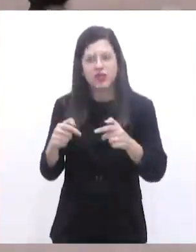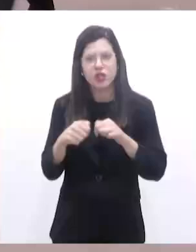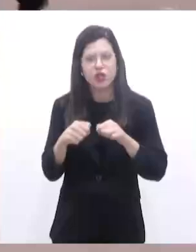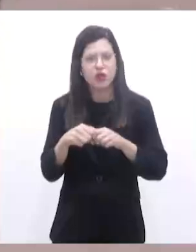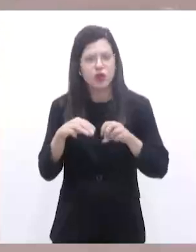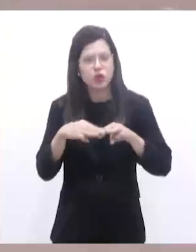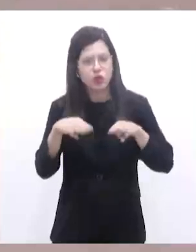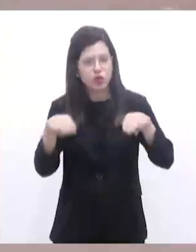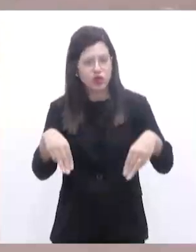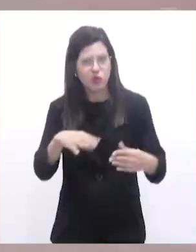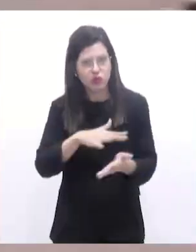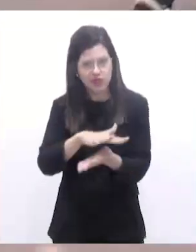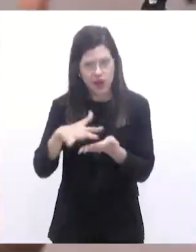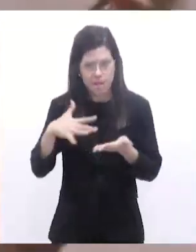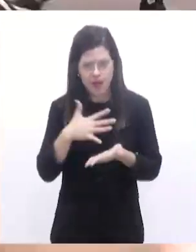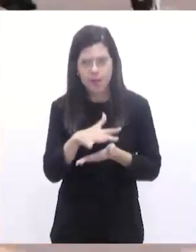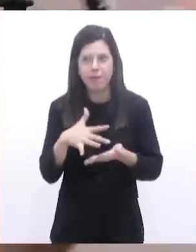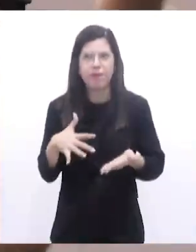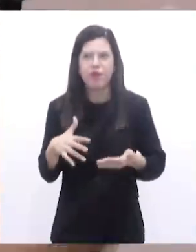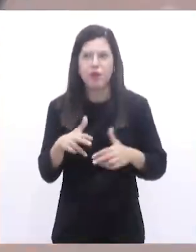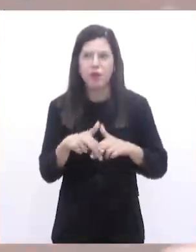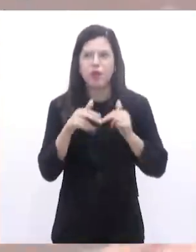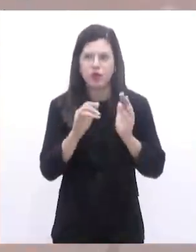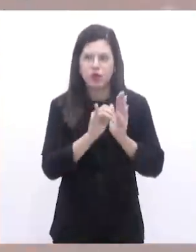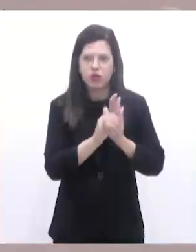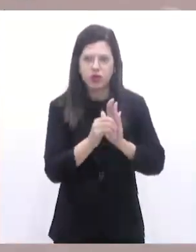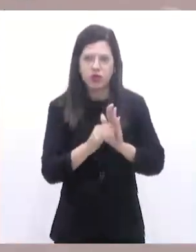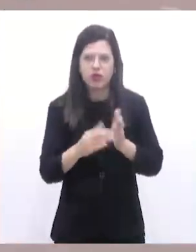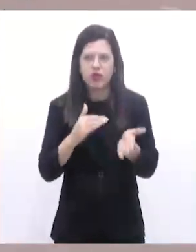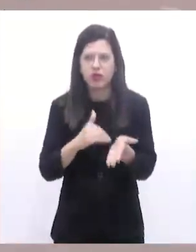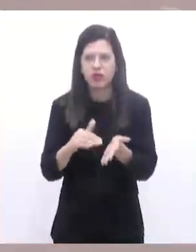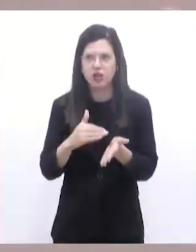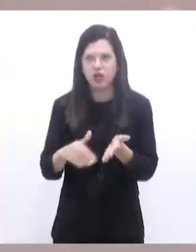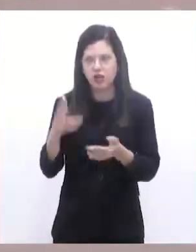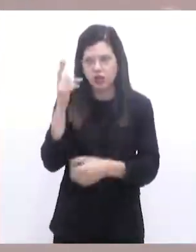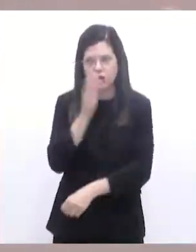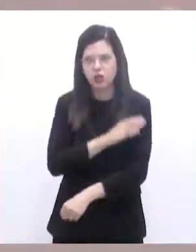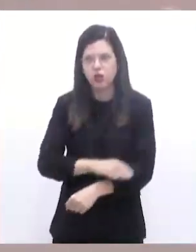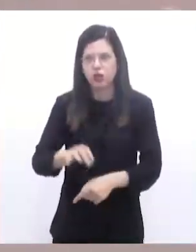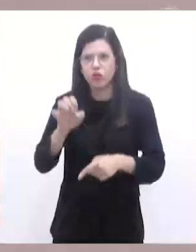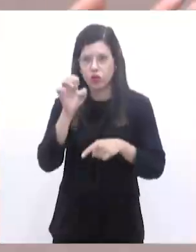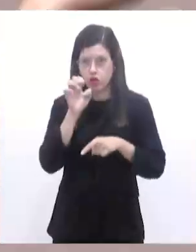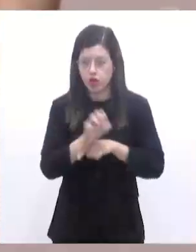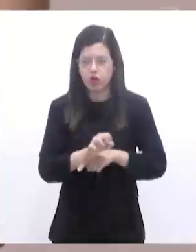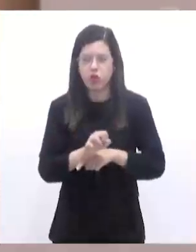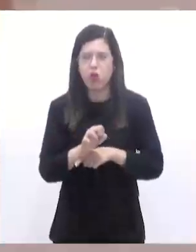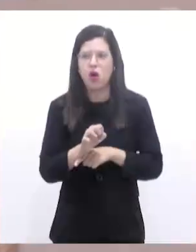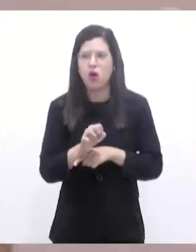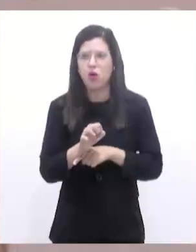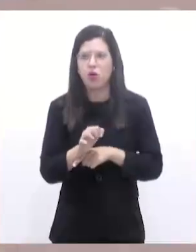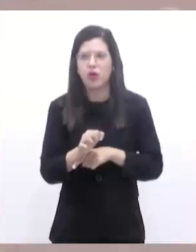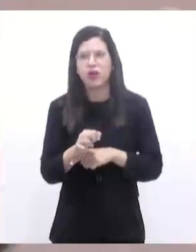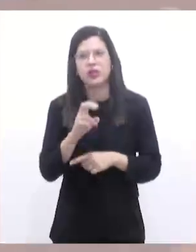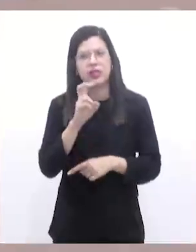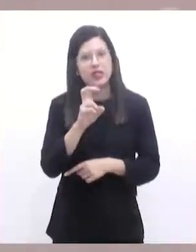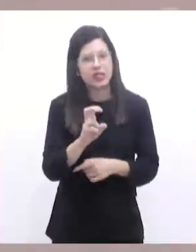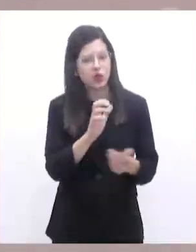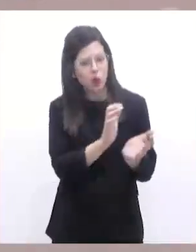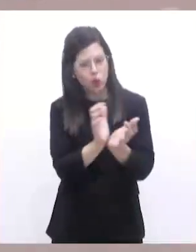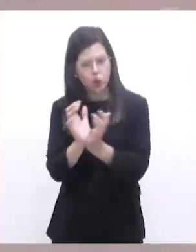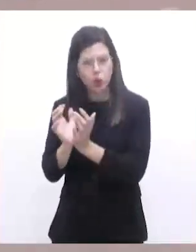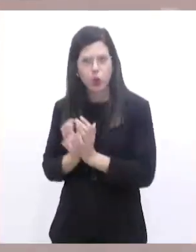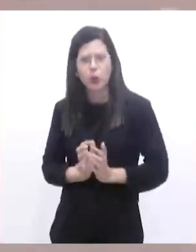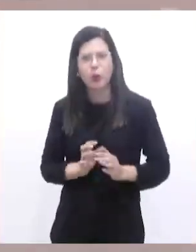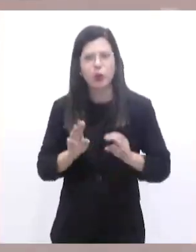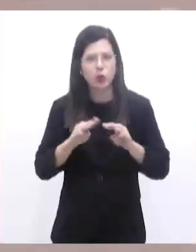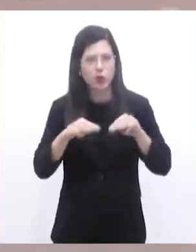Samba. Foi por conta de um edital da Secretaria de Cultura Estadual e a gente levou 5 turmas para o Museu